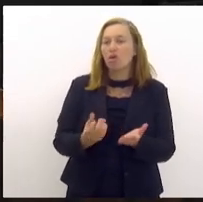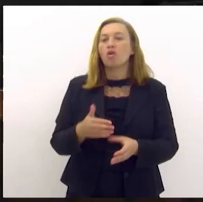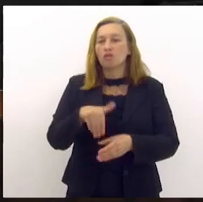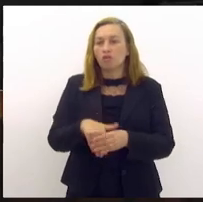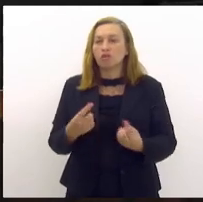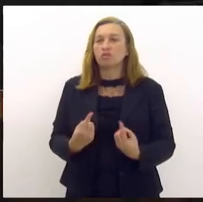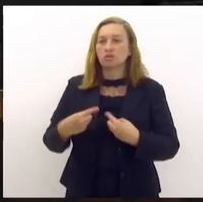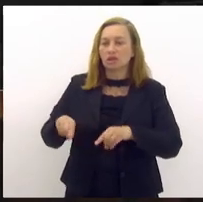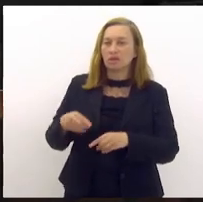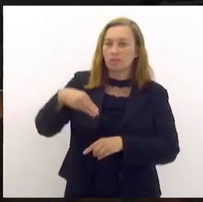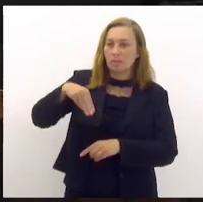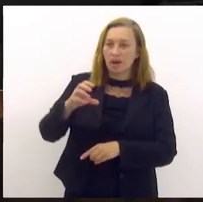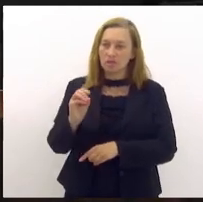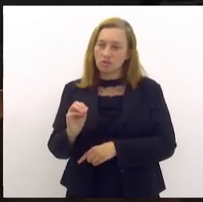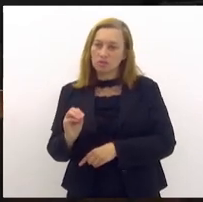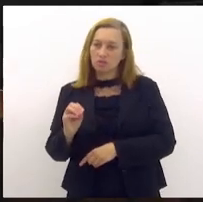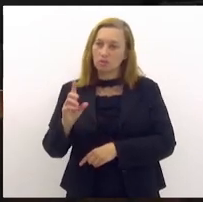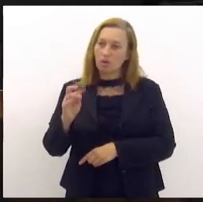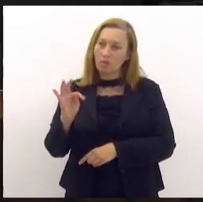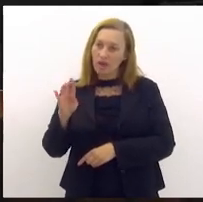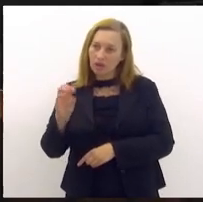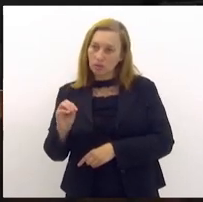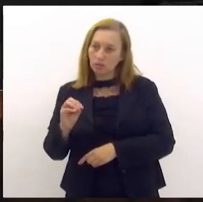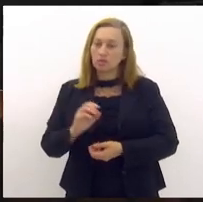Márcio Balberto.